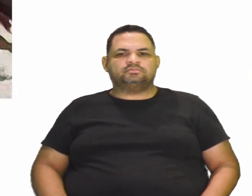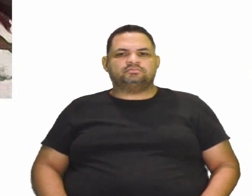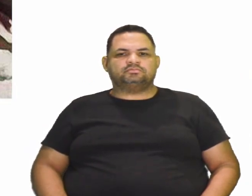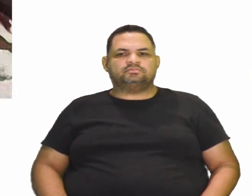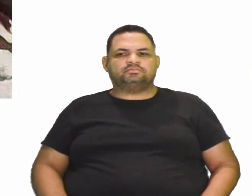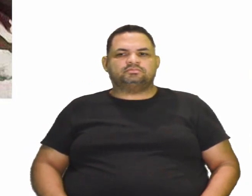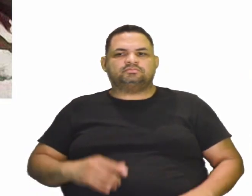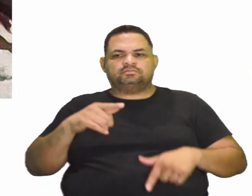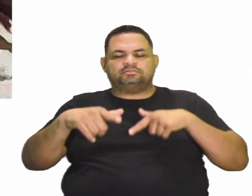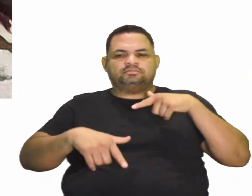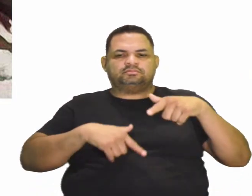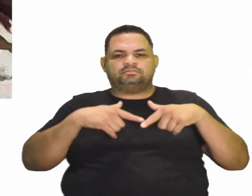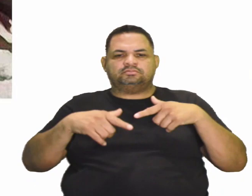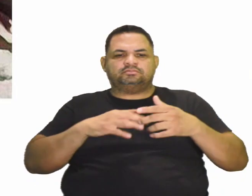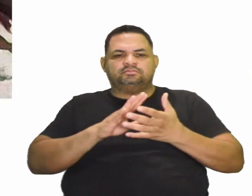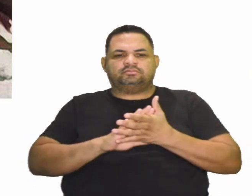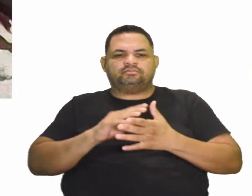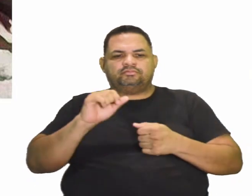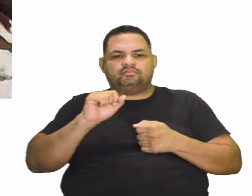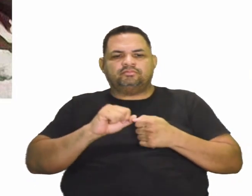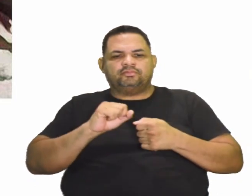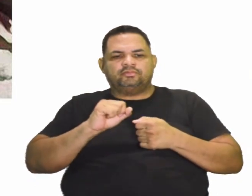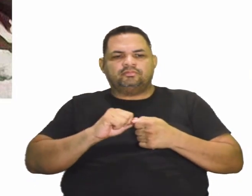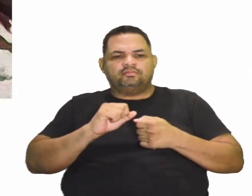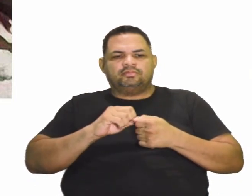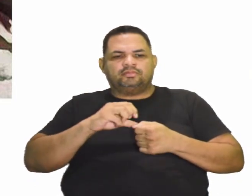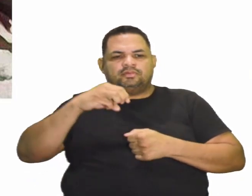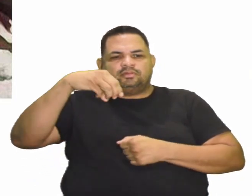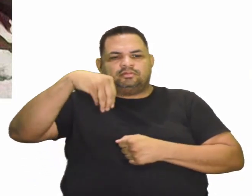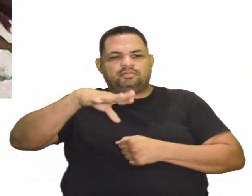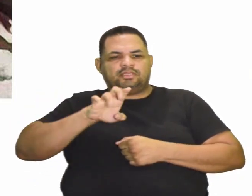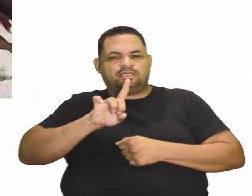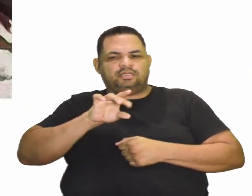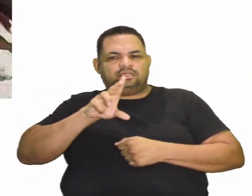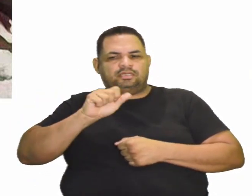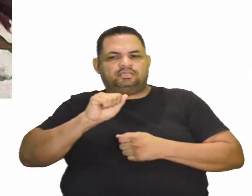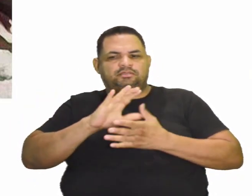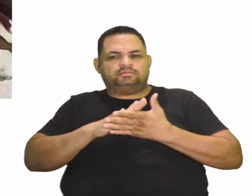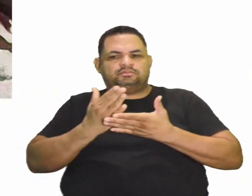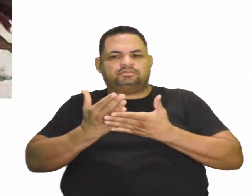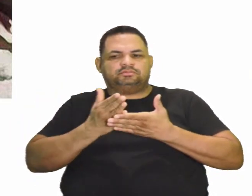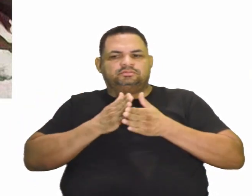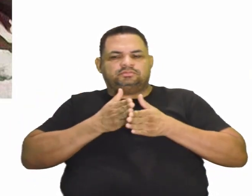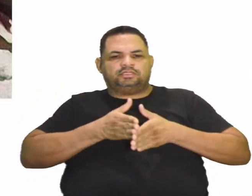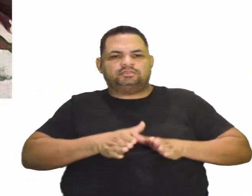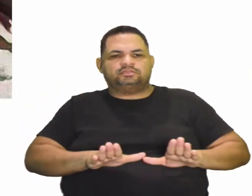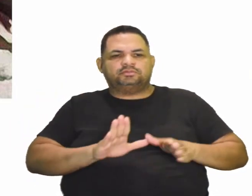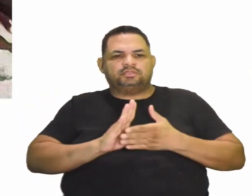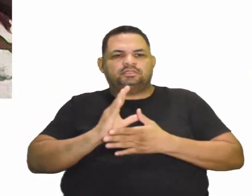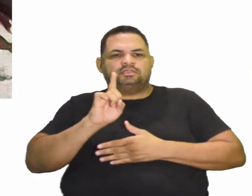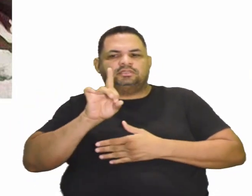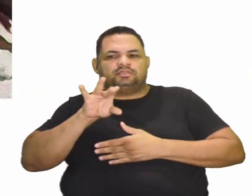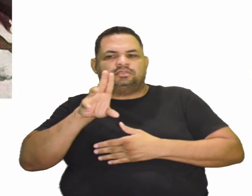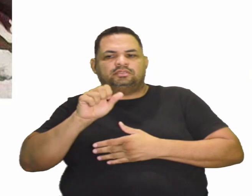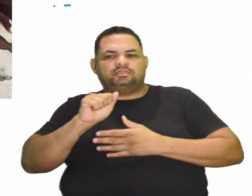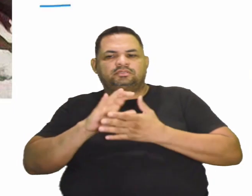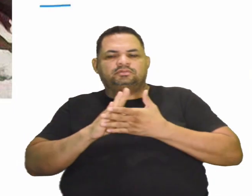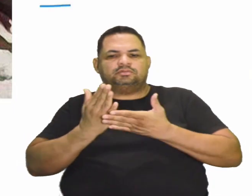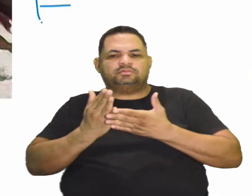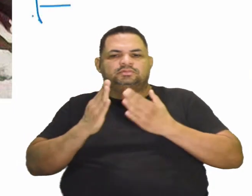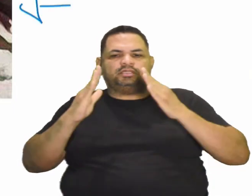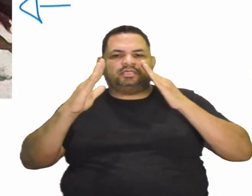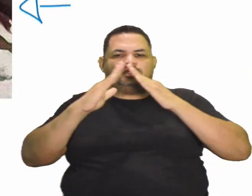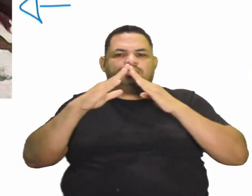do trabalho feito por Michelangelo. É a criação de Adão, é um detalhe da Capela Sistina do Vaticano. Isso aqui é o teto